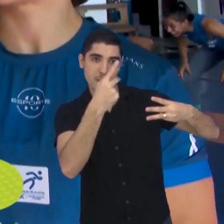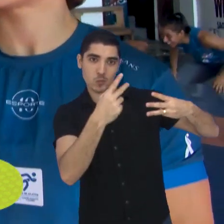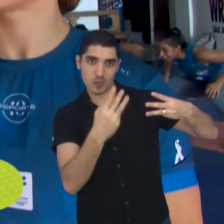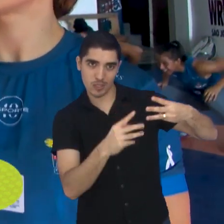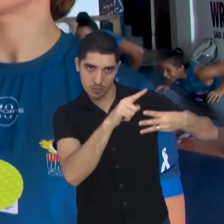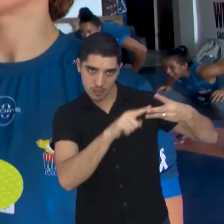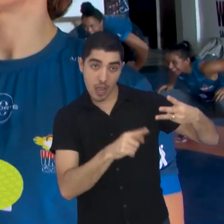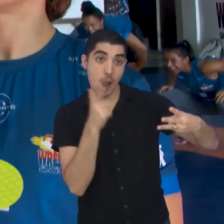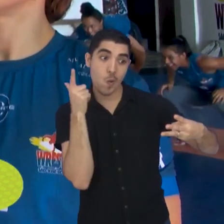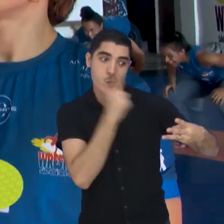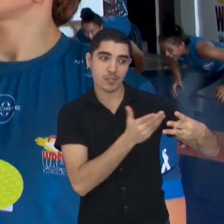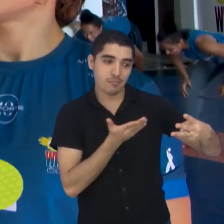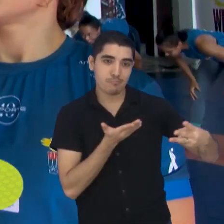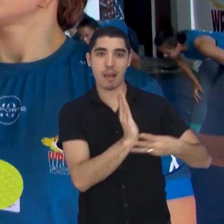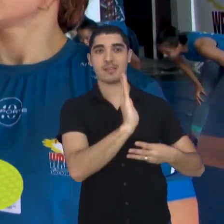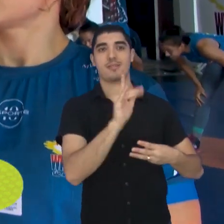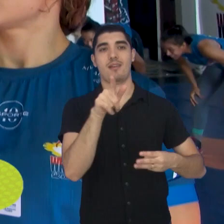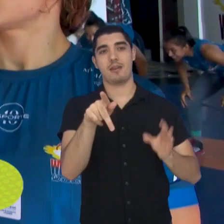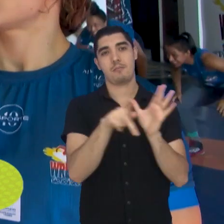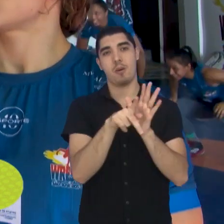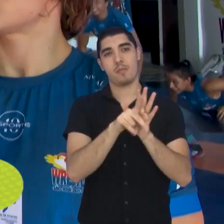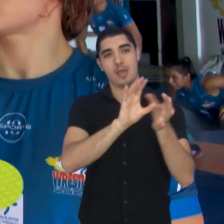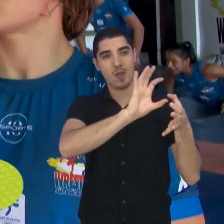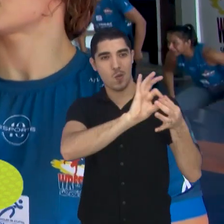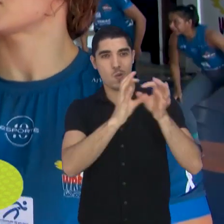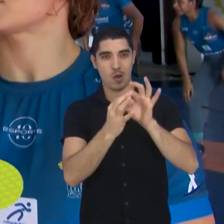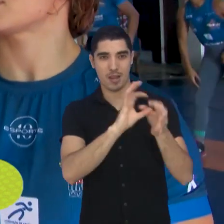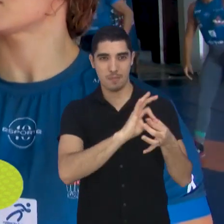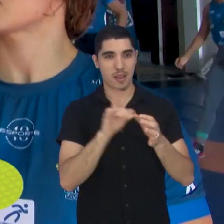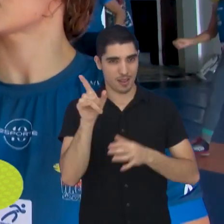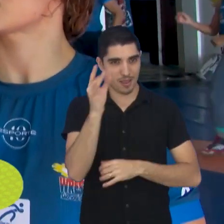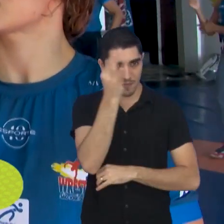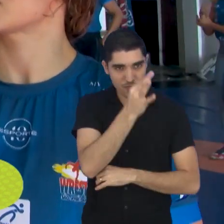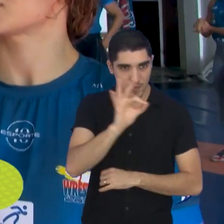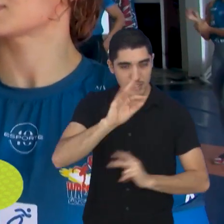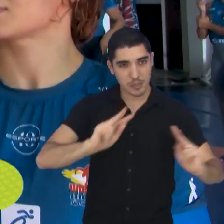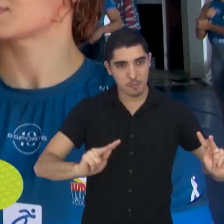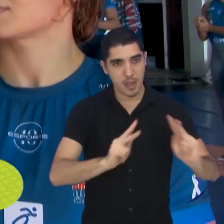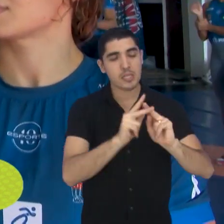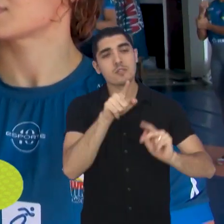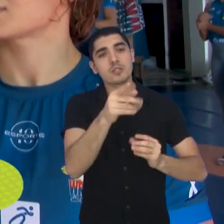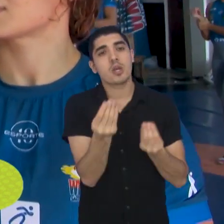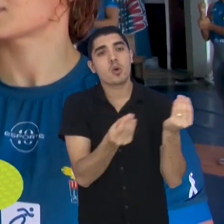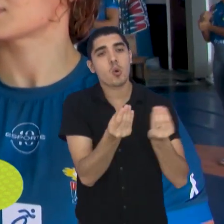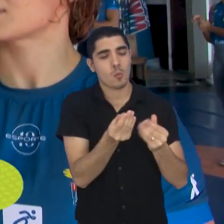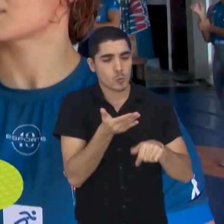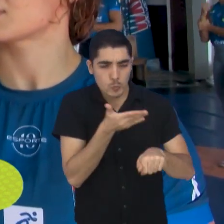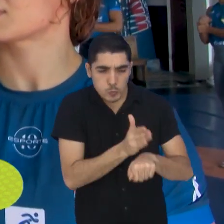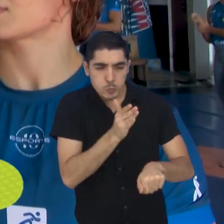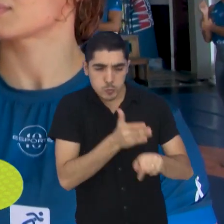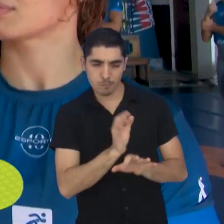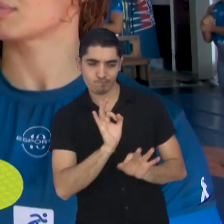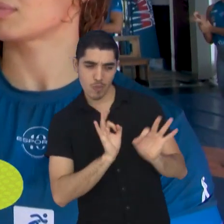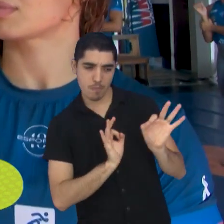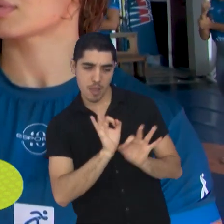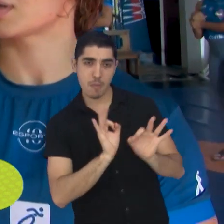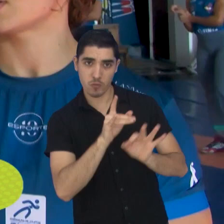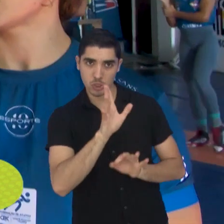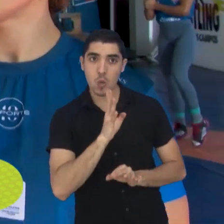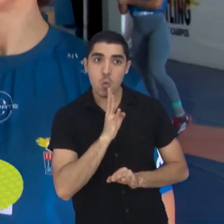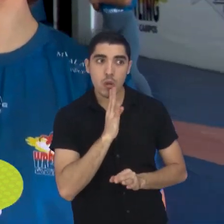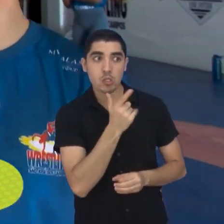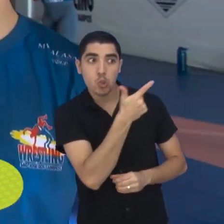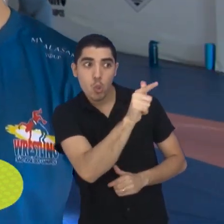Paris, né? Como é que você está, enfim, já pensando, estudando adversário, quais são as principais adversárias para esse